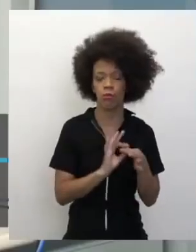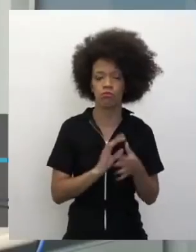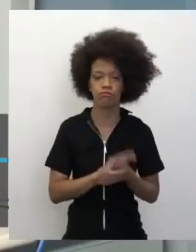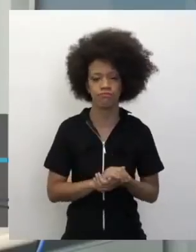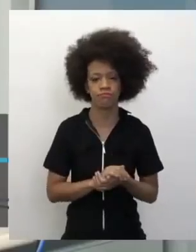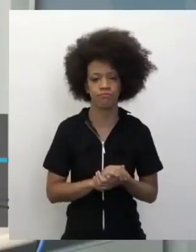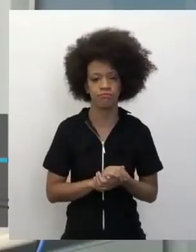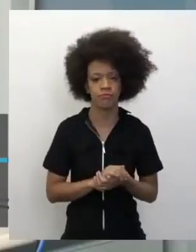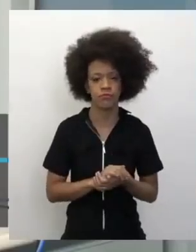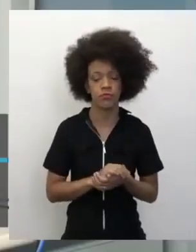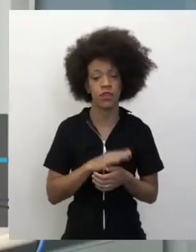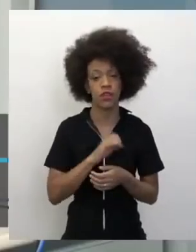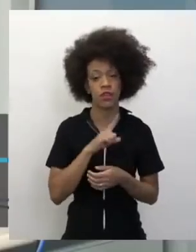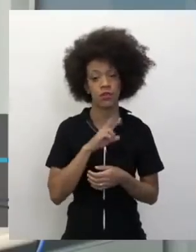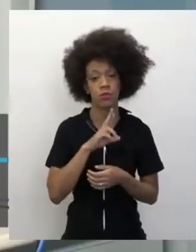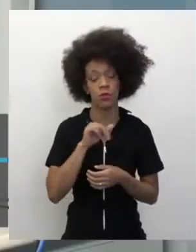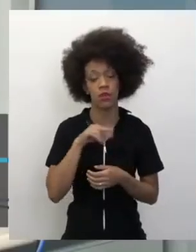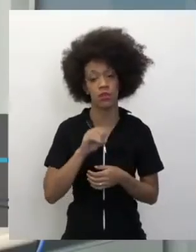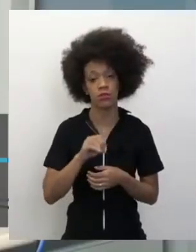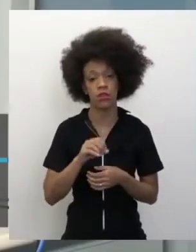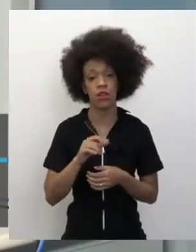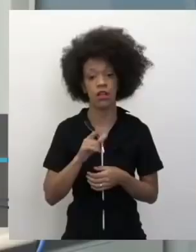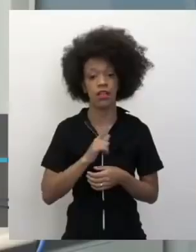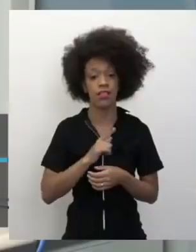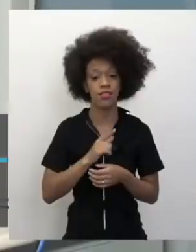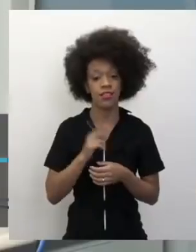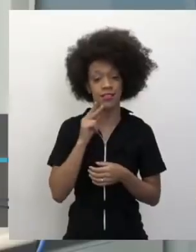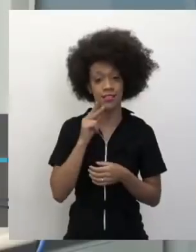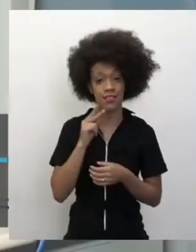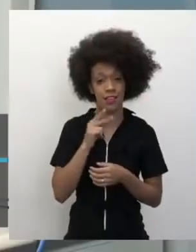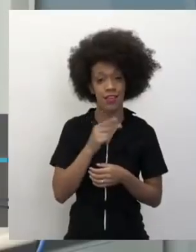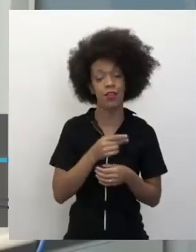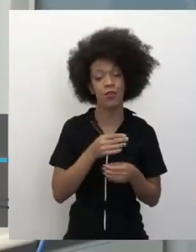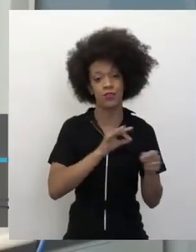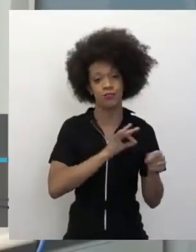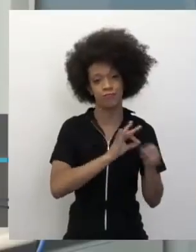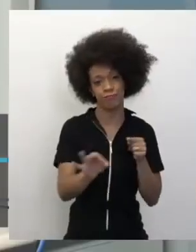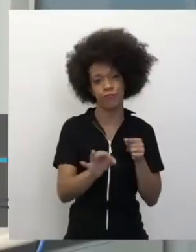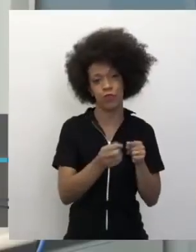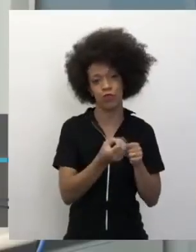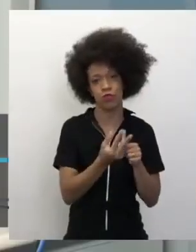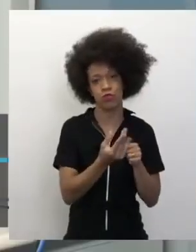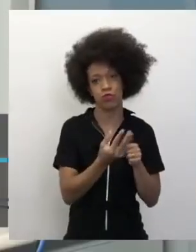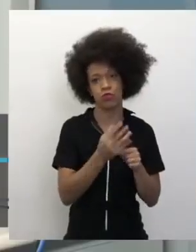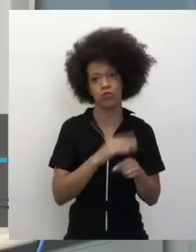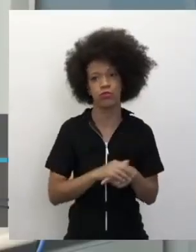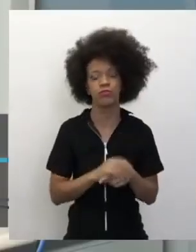Deixa eu ver. Eduardo, tem um monte de cigarro e fósforo. É verdade. Muito bem, é verdade.